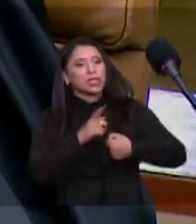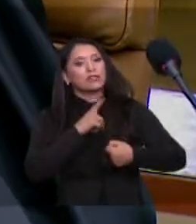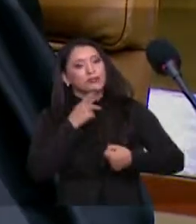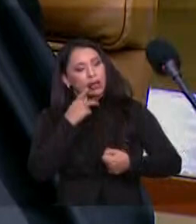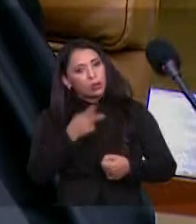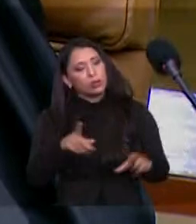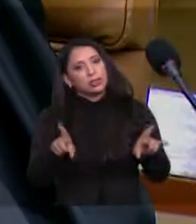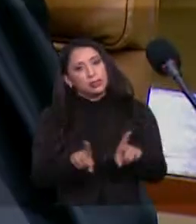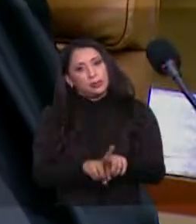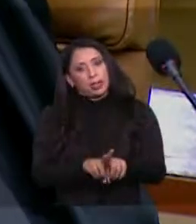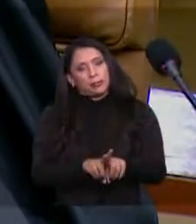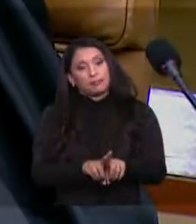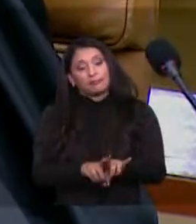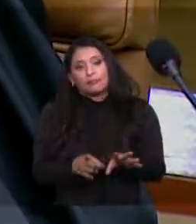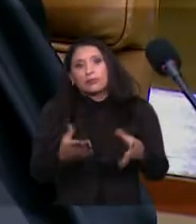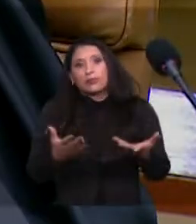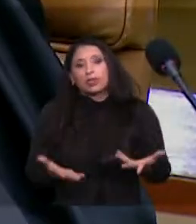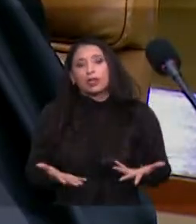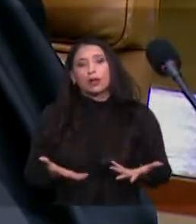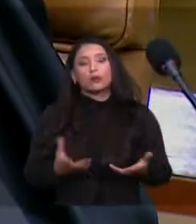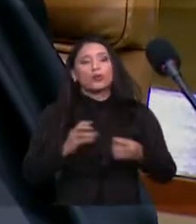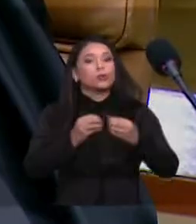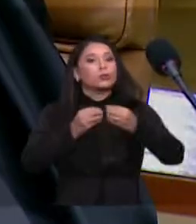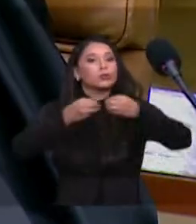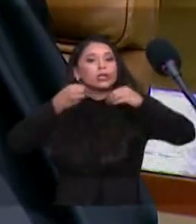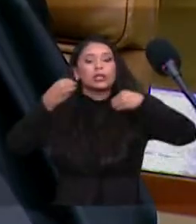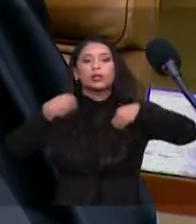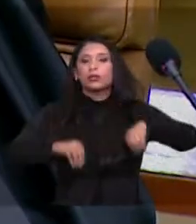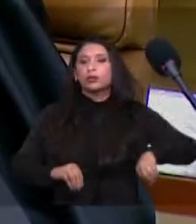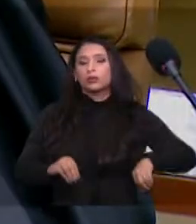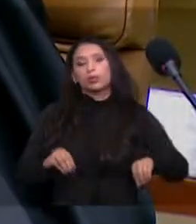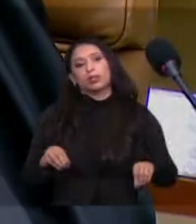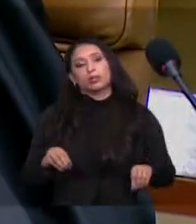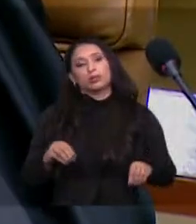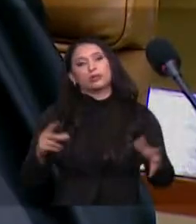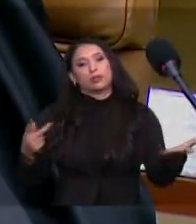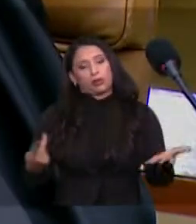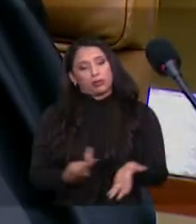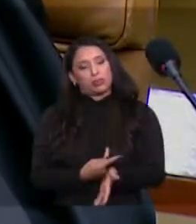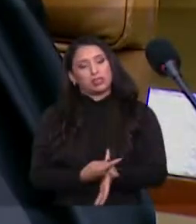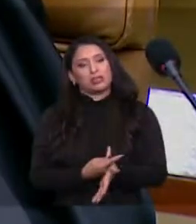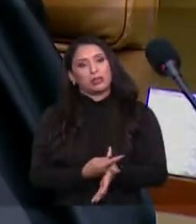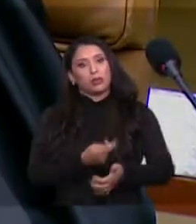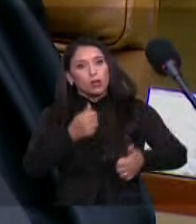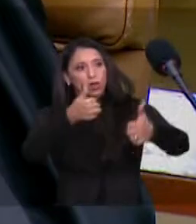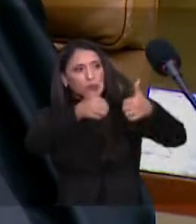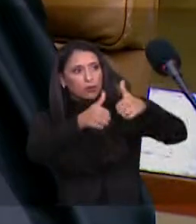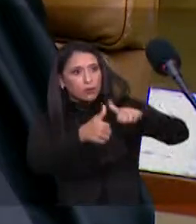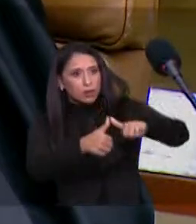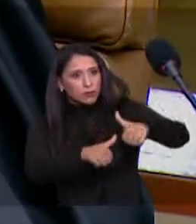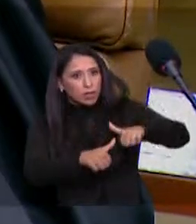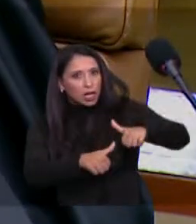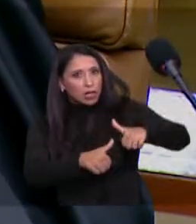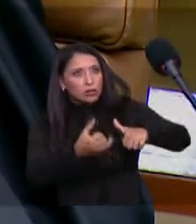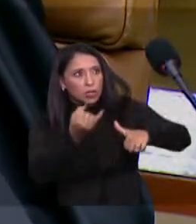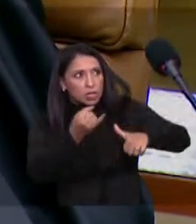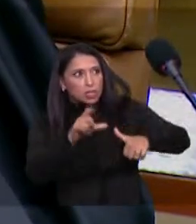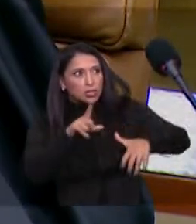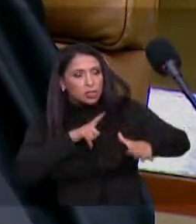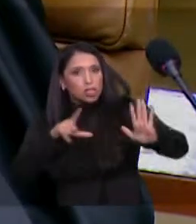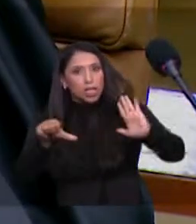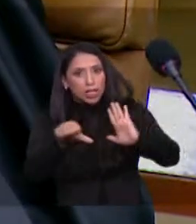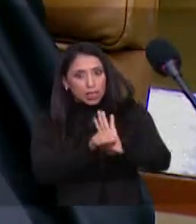portanto eventual prejuízo ao ente no âmbito do Qual foi verificada a prática delituosa não